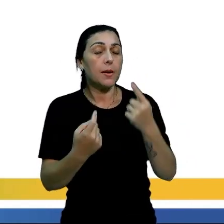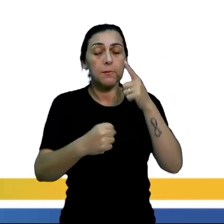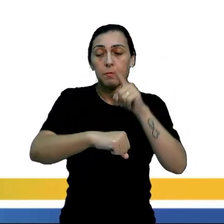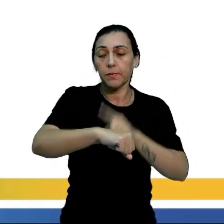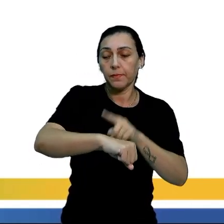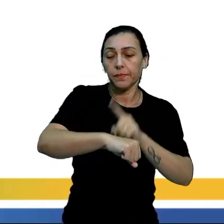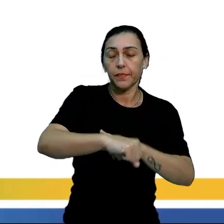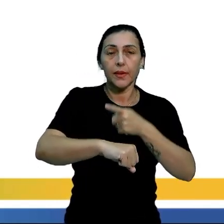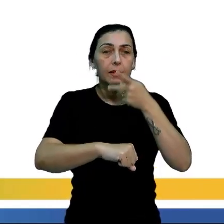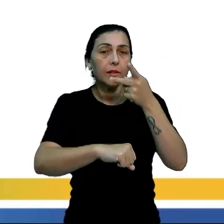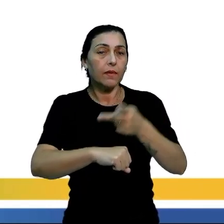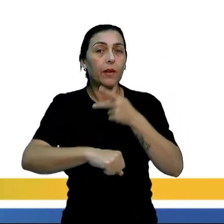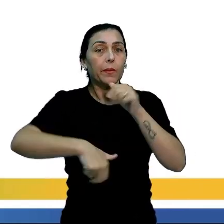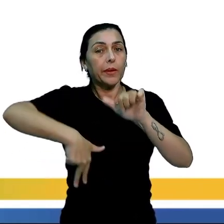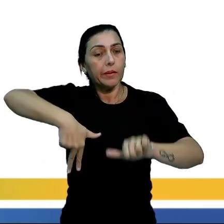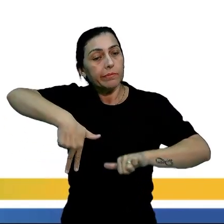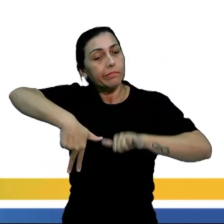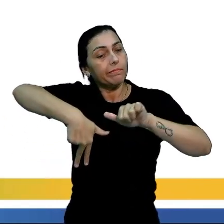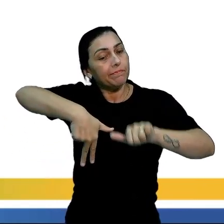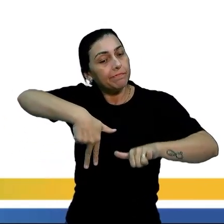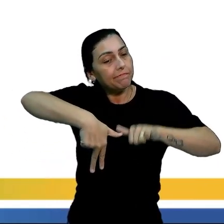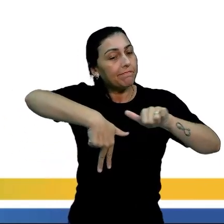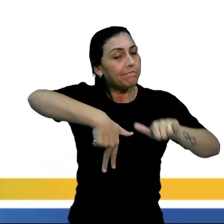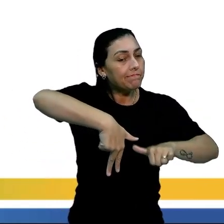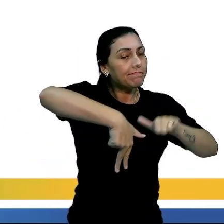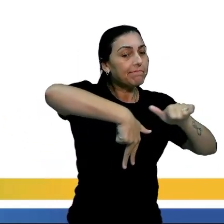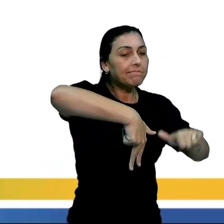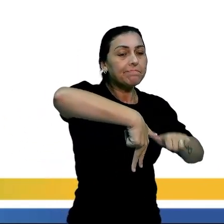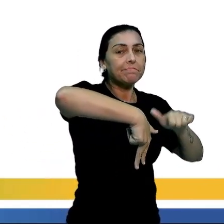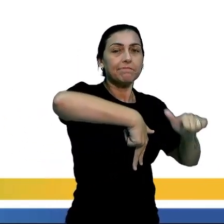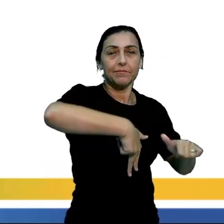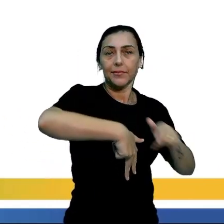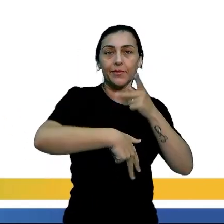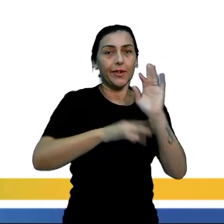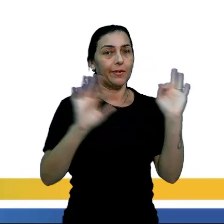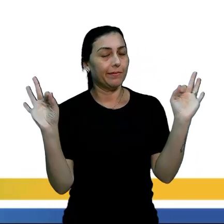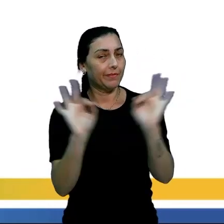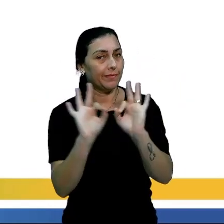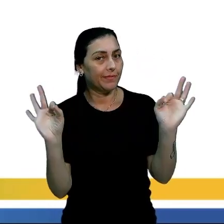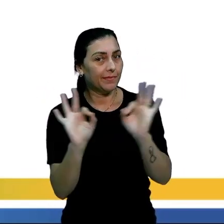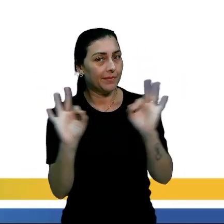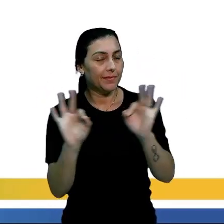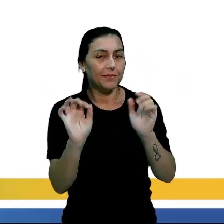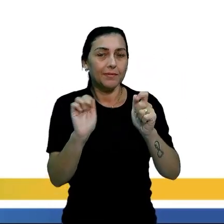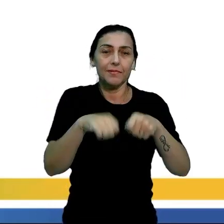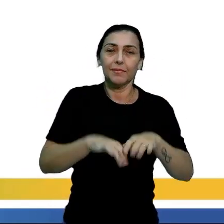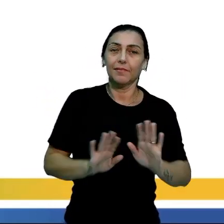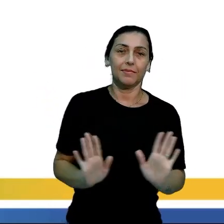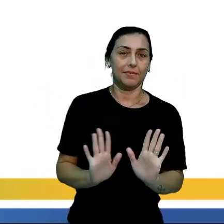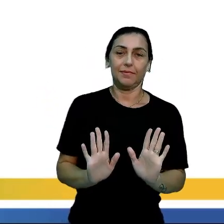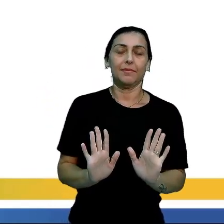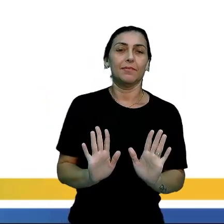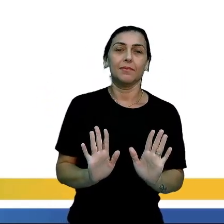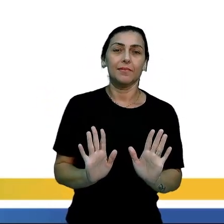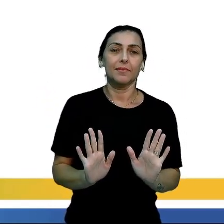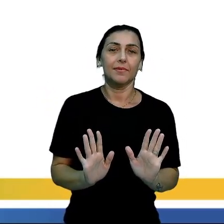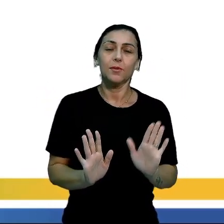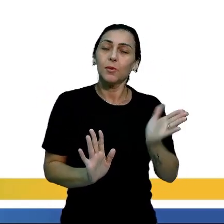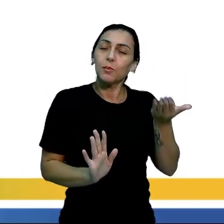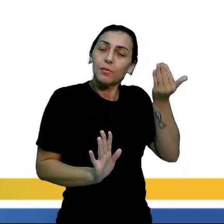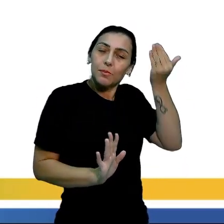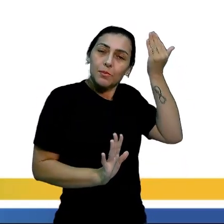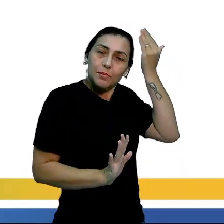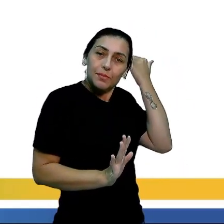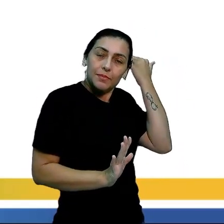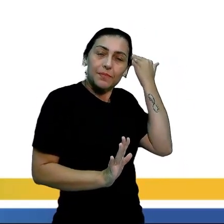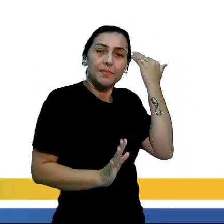ele falou que era nômade, né? Em nenhum momento. E ele não falou dessa condição nômade, né? Dos